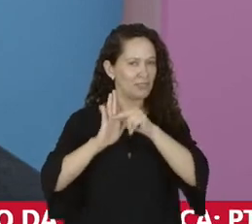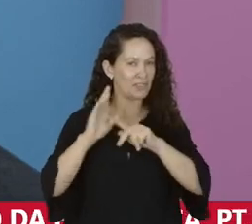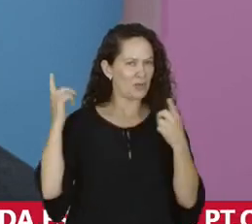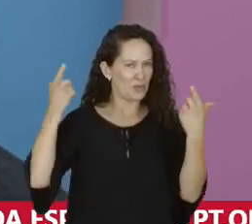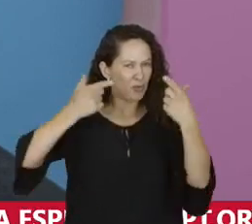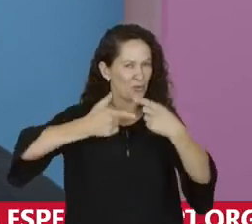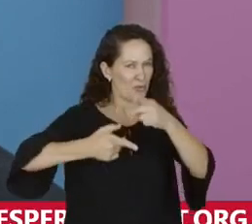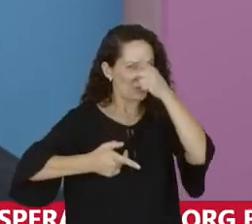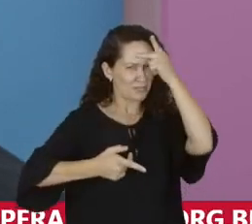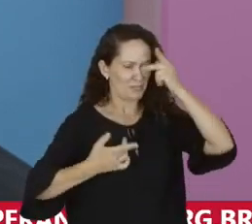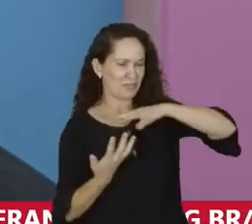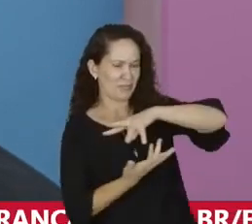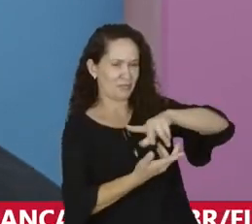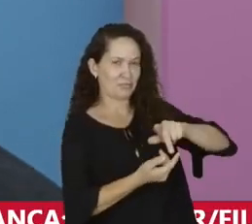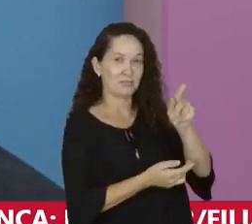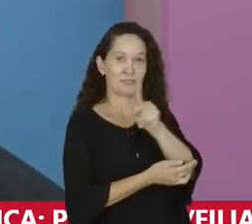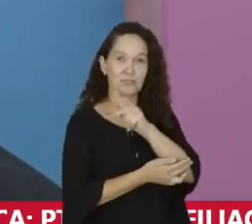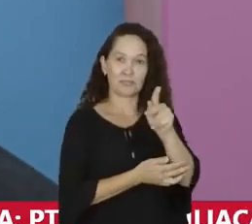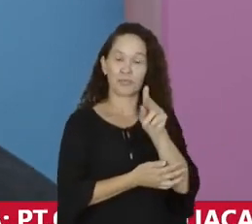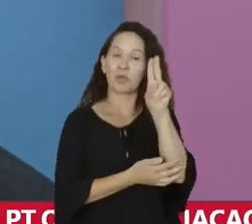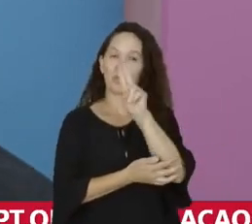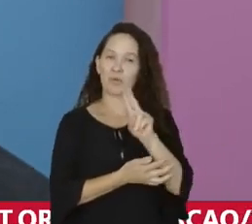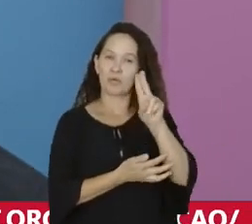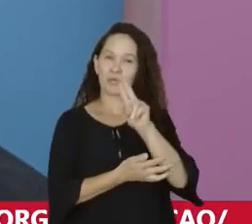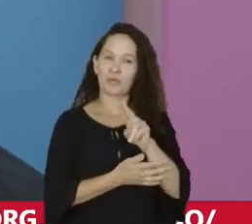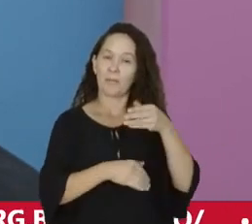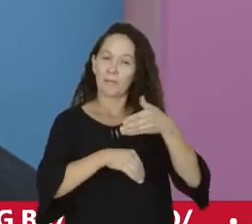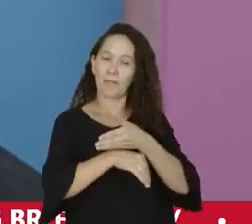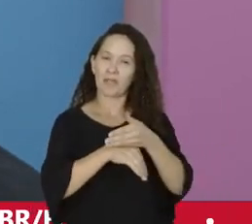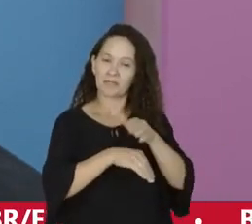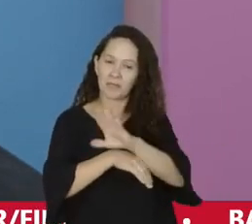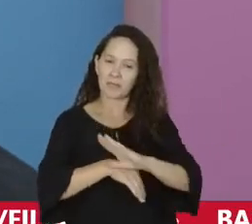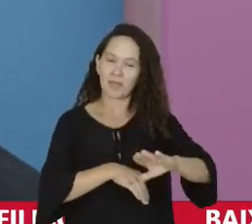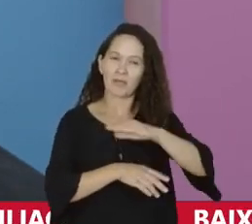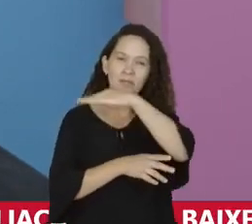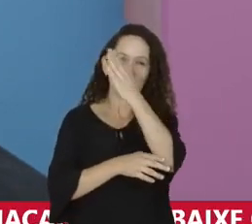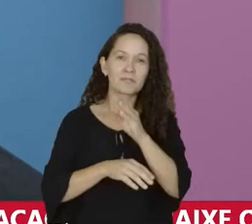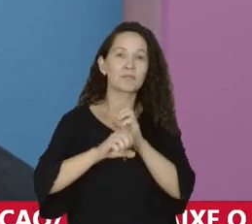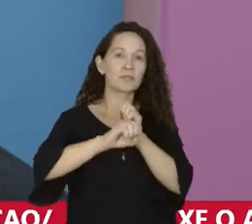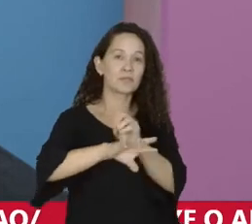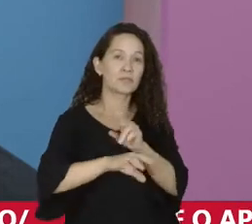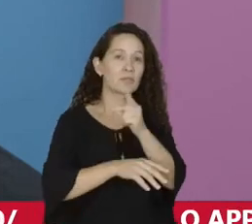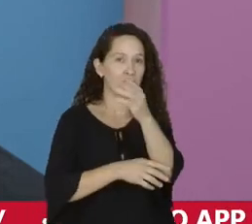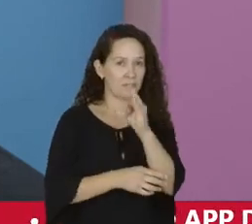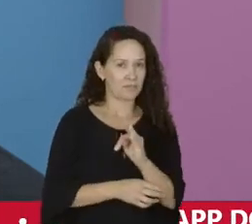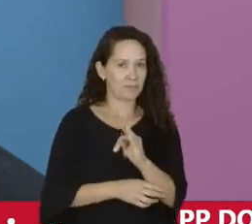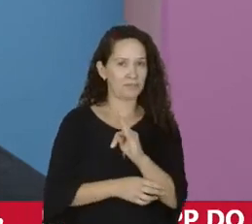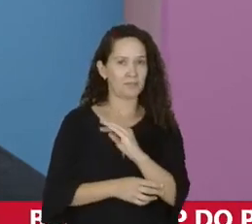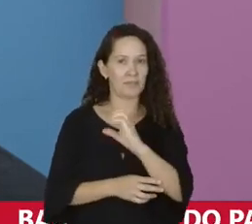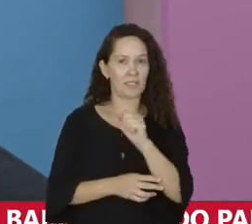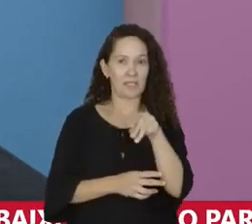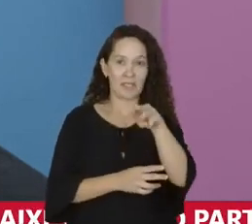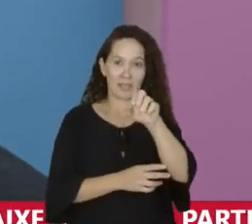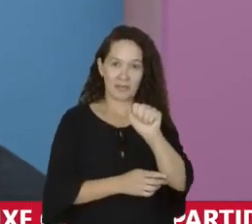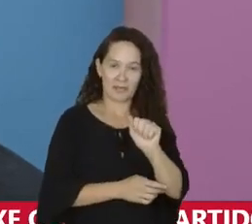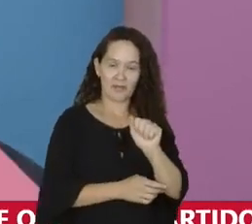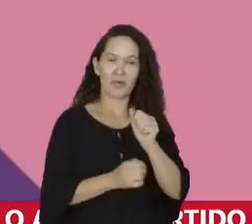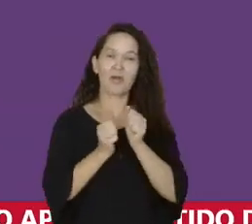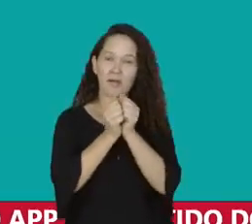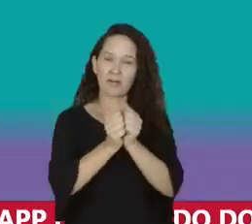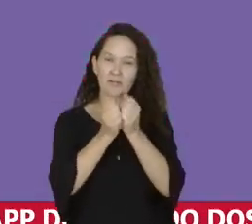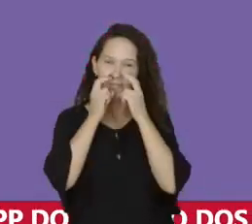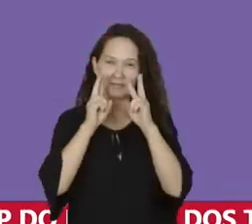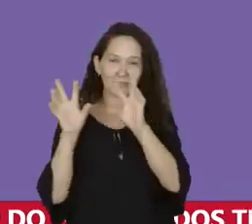reacionário internacional com a professora universitária e membro do Setorial Nacional de Educação do PT, Selma Rocha.